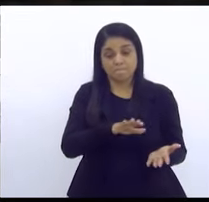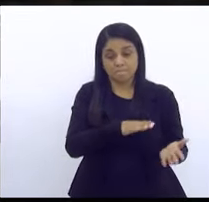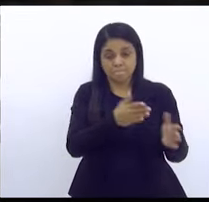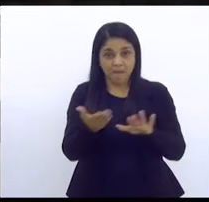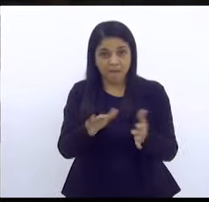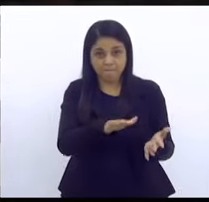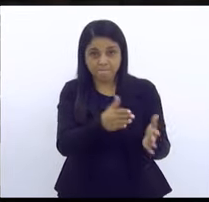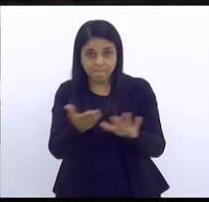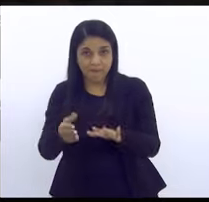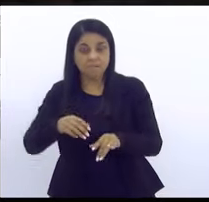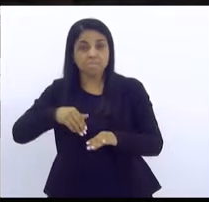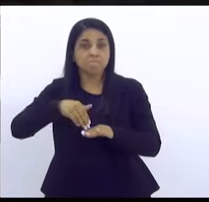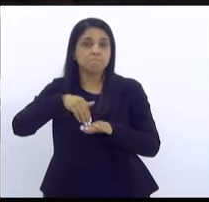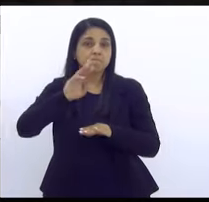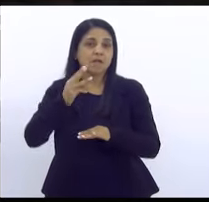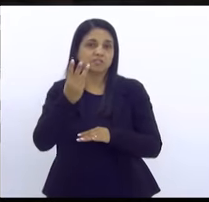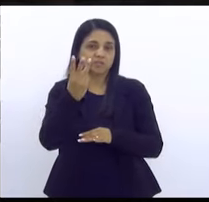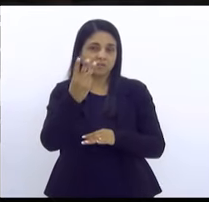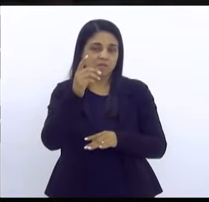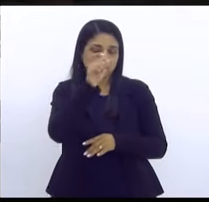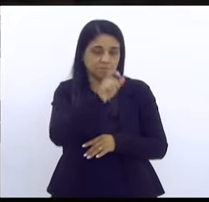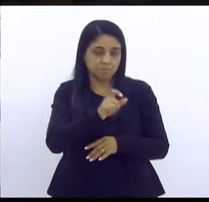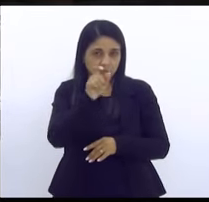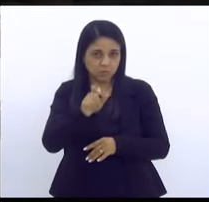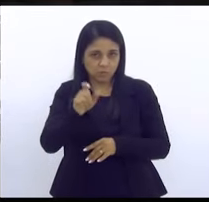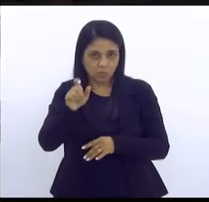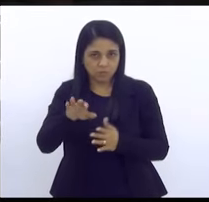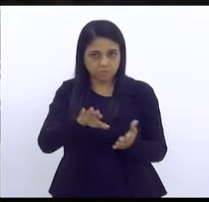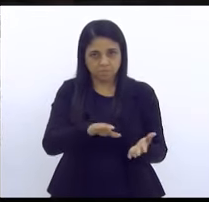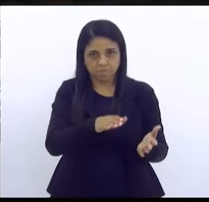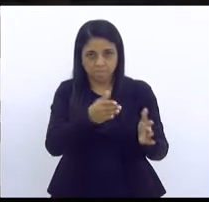há mais de 3 pessoas assassinadas.